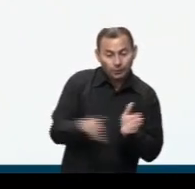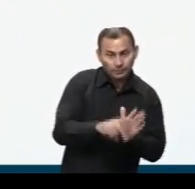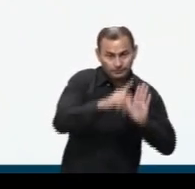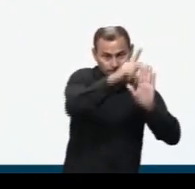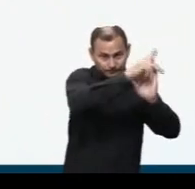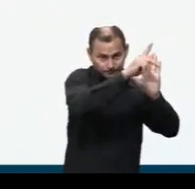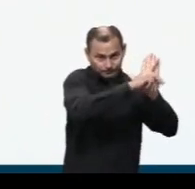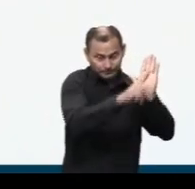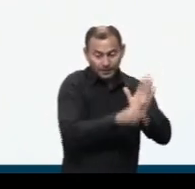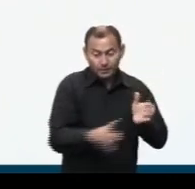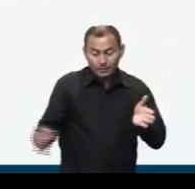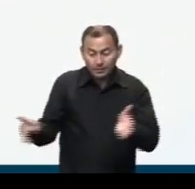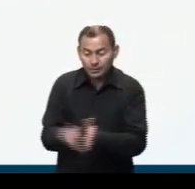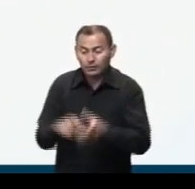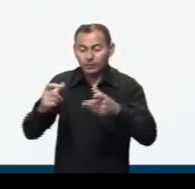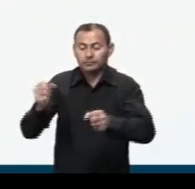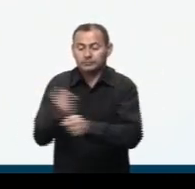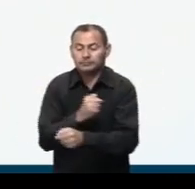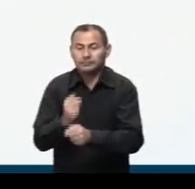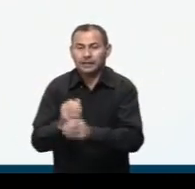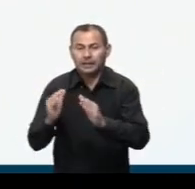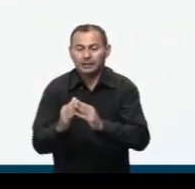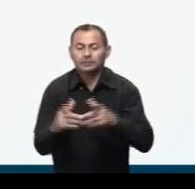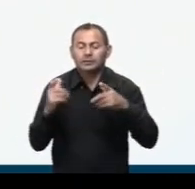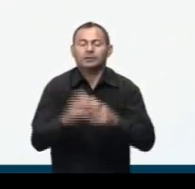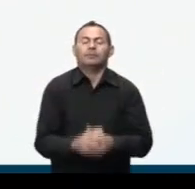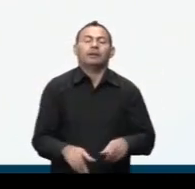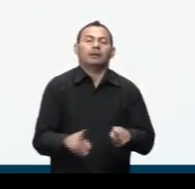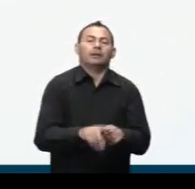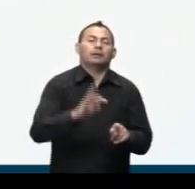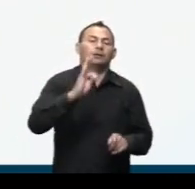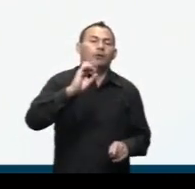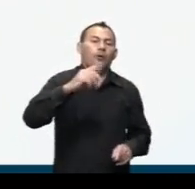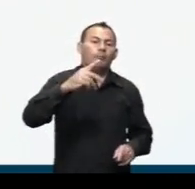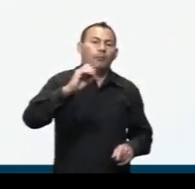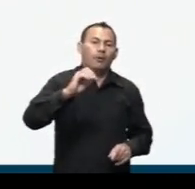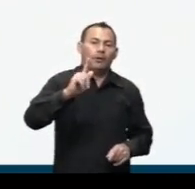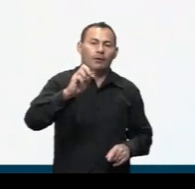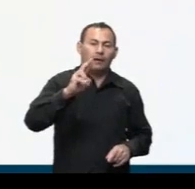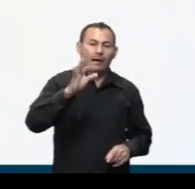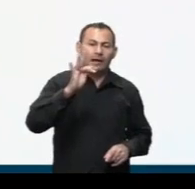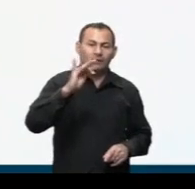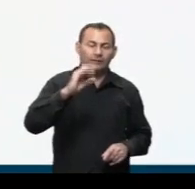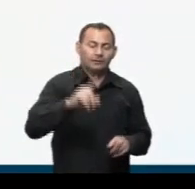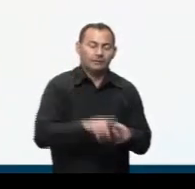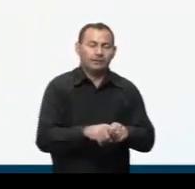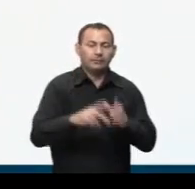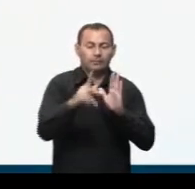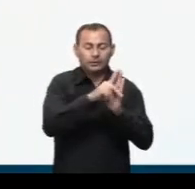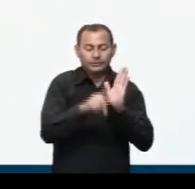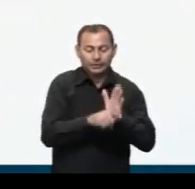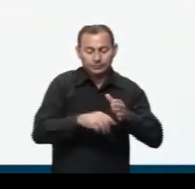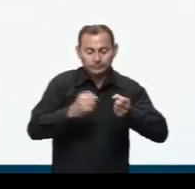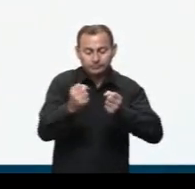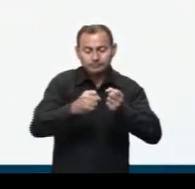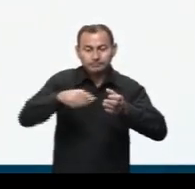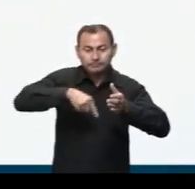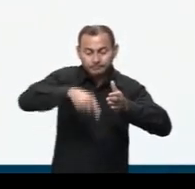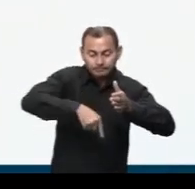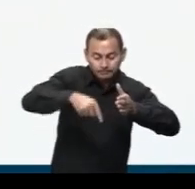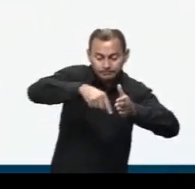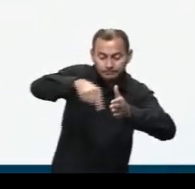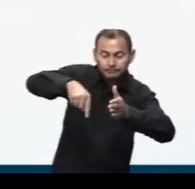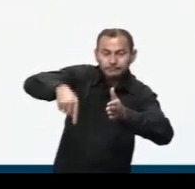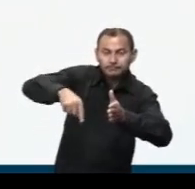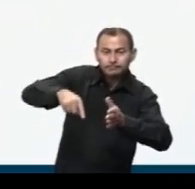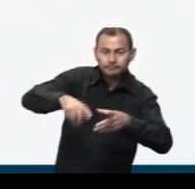projeto só para implantação, no projeto topográfico, projeto de fundação, entre outros. Olha